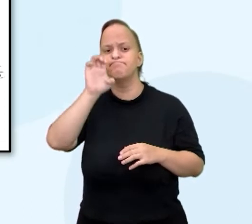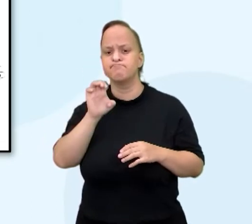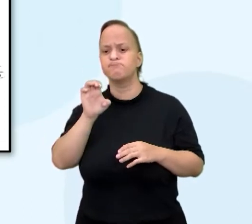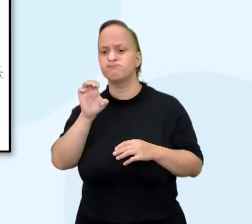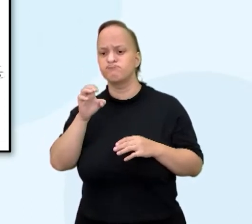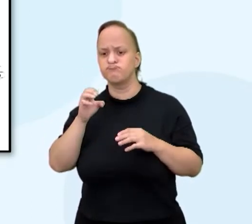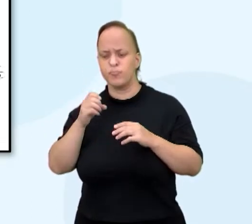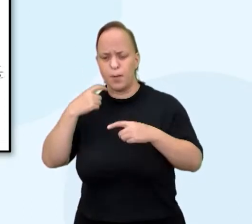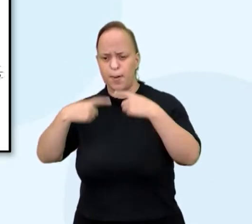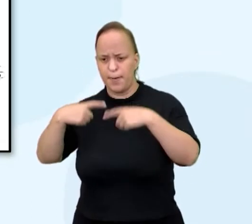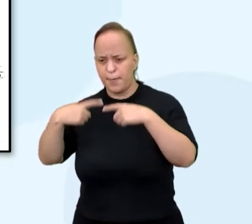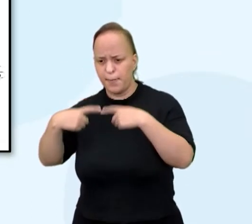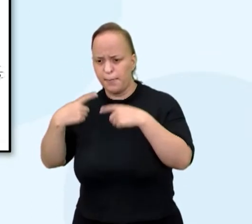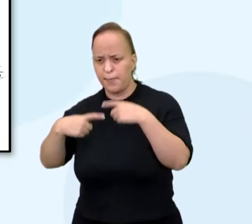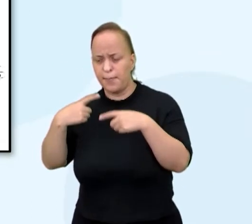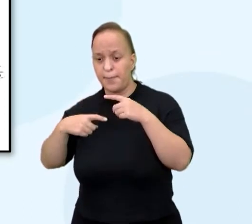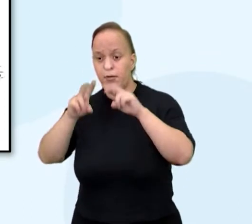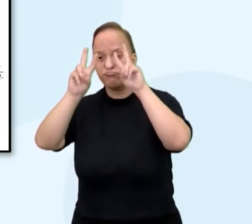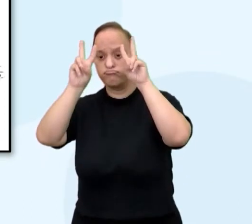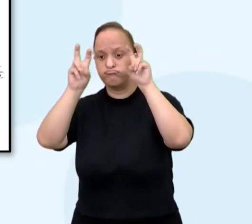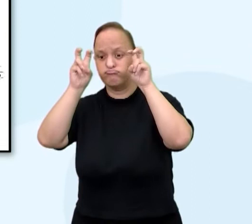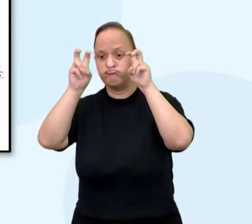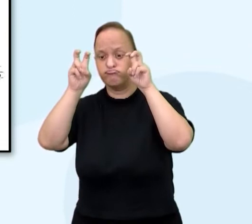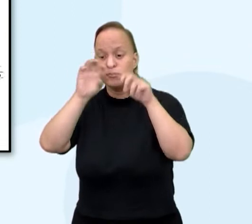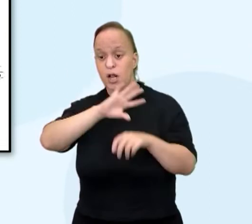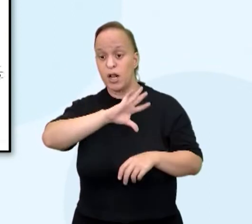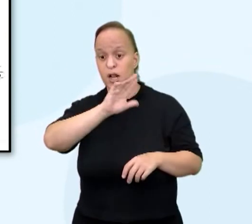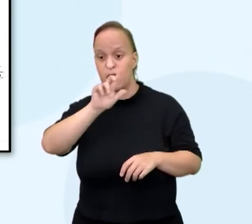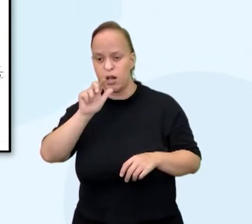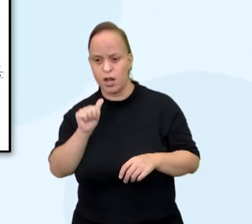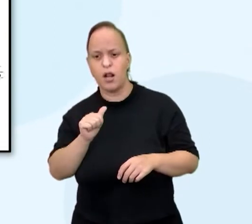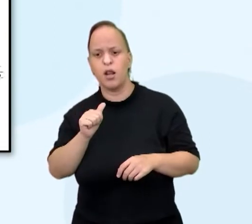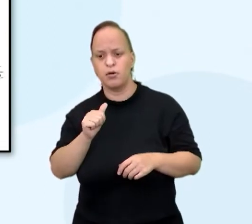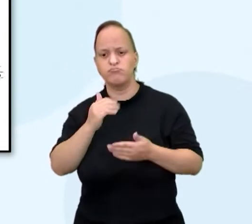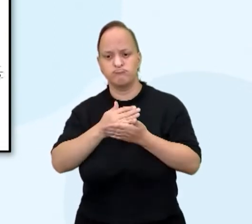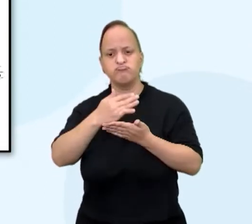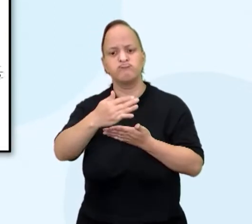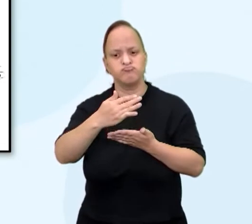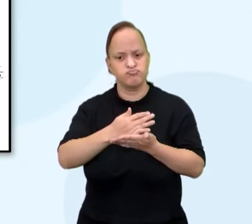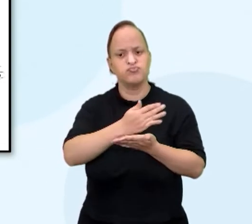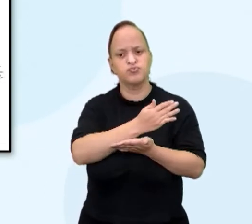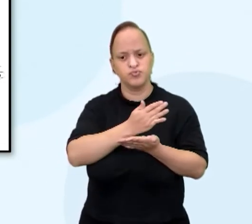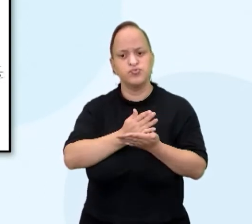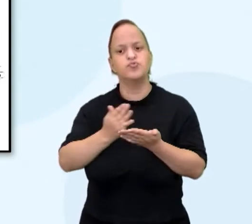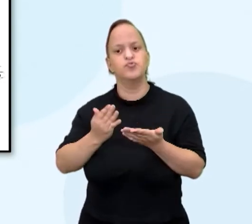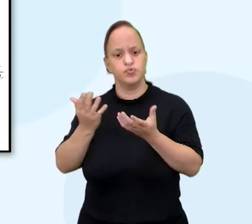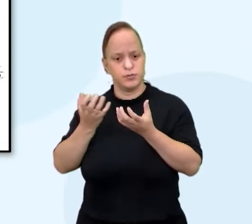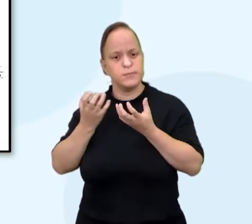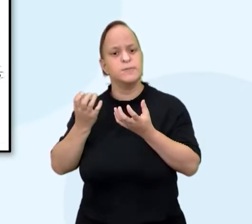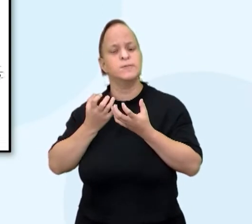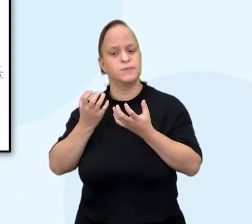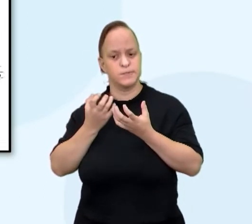territórios coloniais no continente africano, destacando-se o marcante processo de dominação